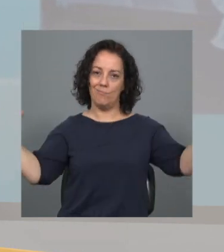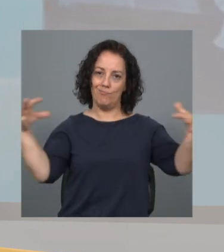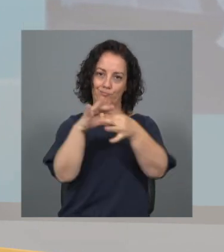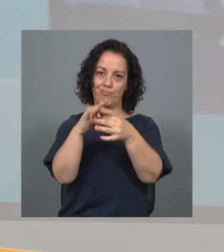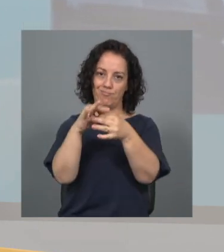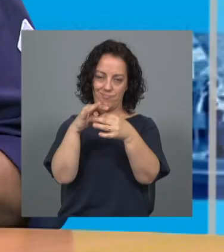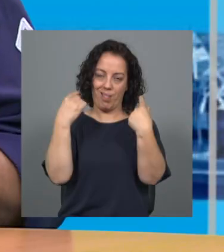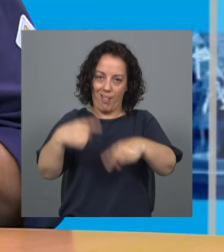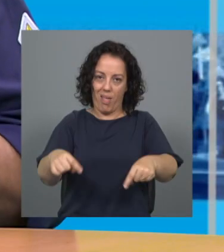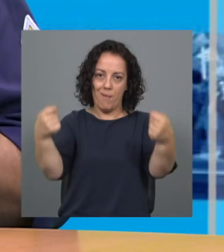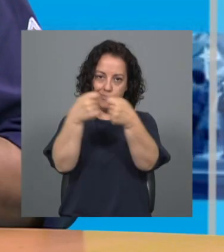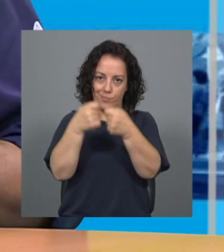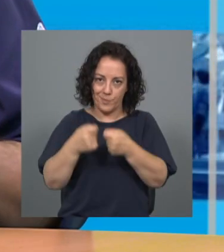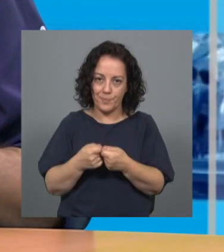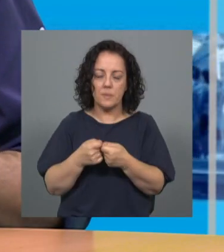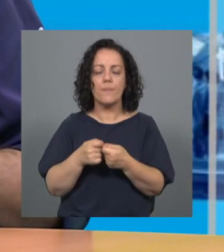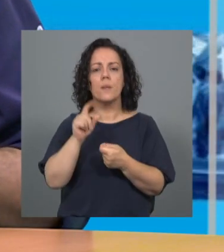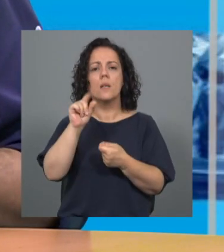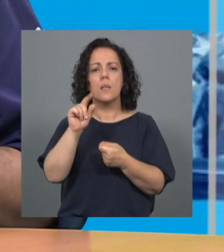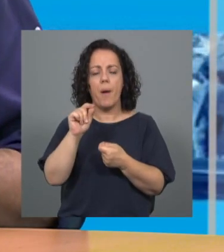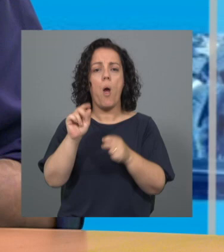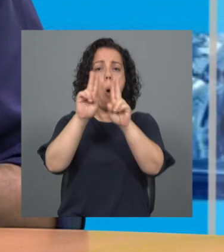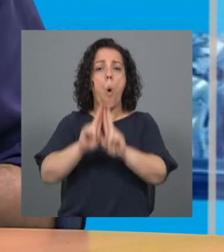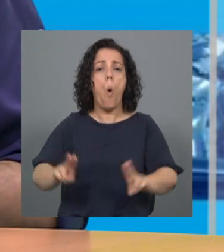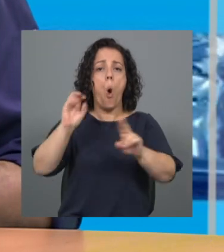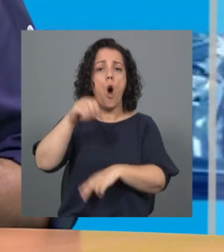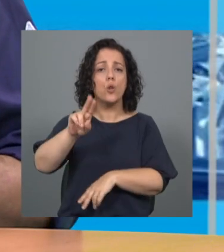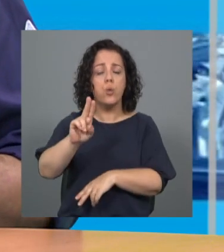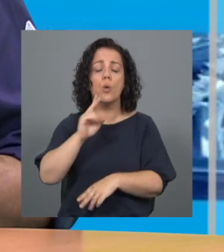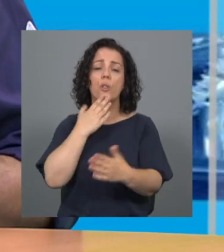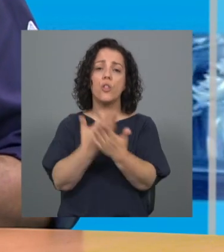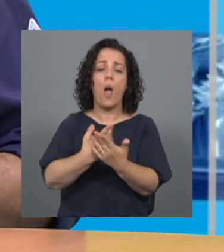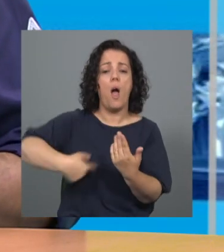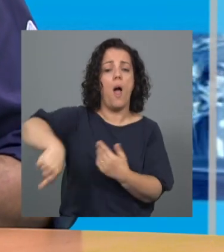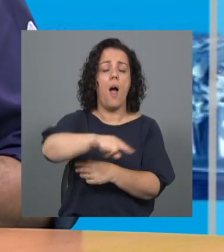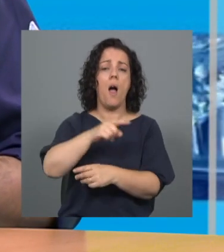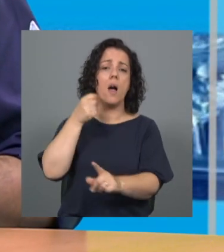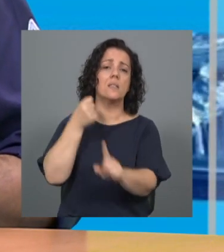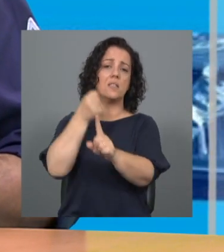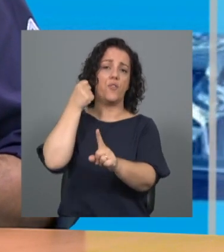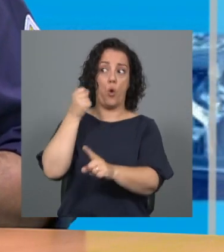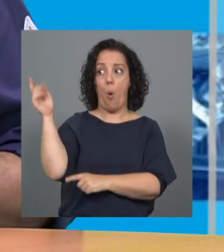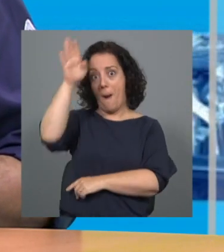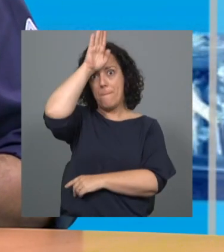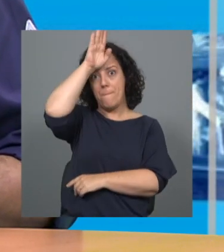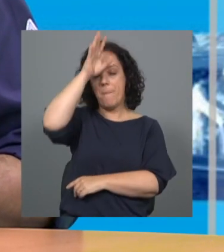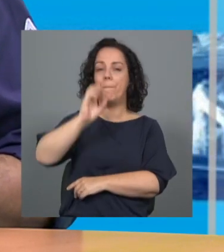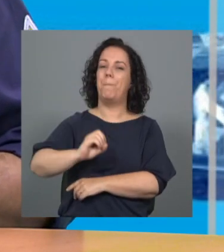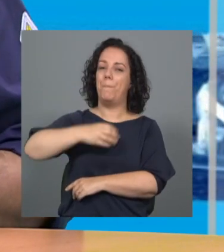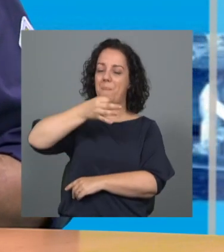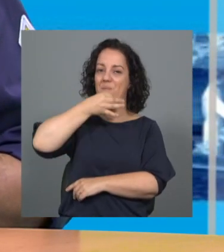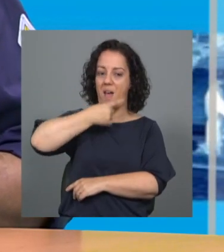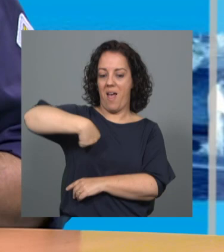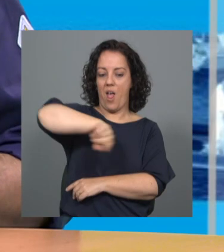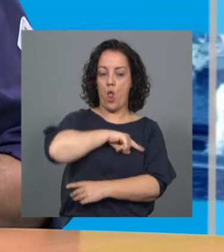e também pela questão de que também as Nações Unidas lançaram este desafio para os cidadãos, tal como o Papa nos desafia, já não está a falar não só para cristãos, a encíclica